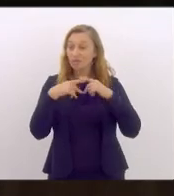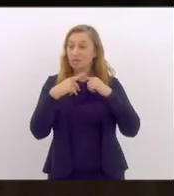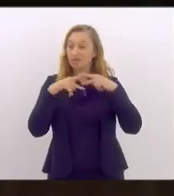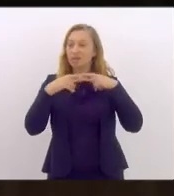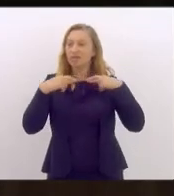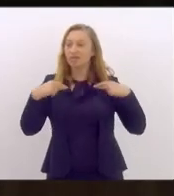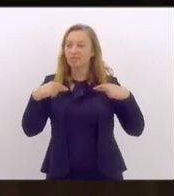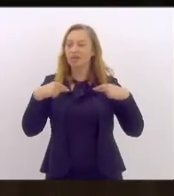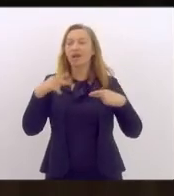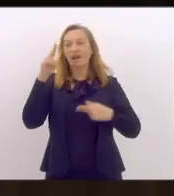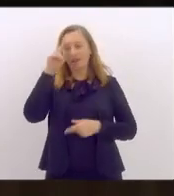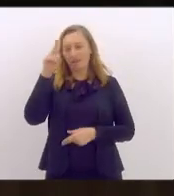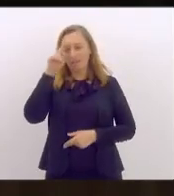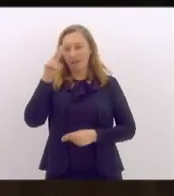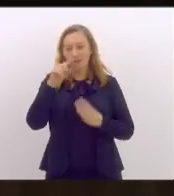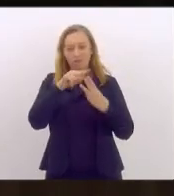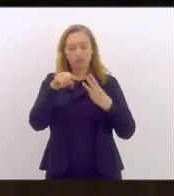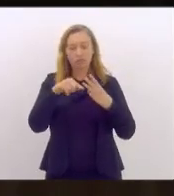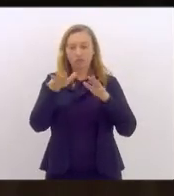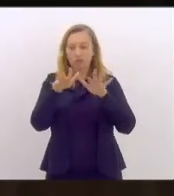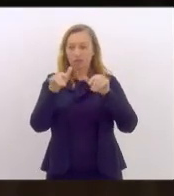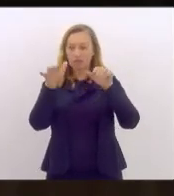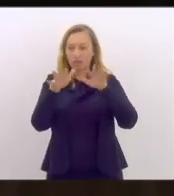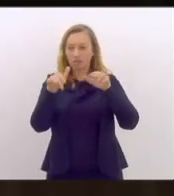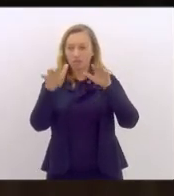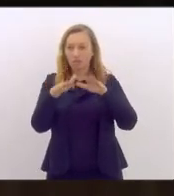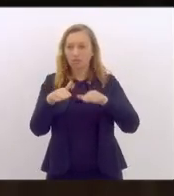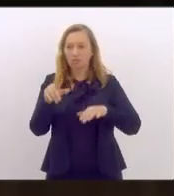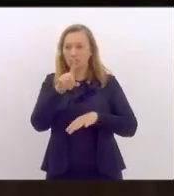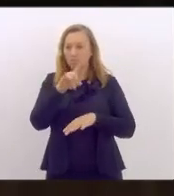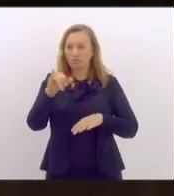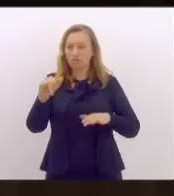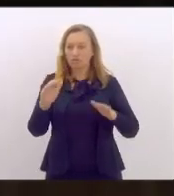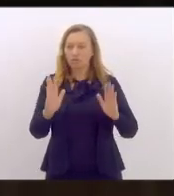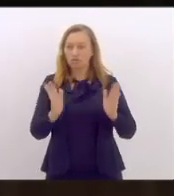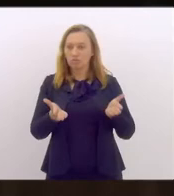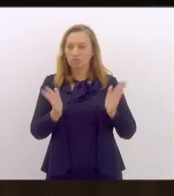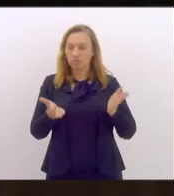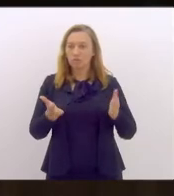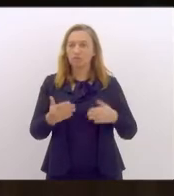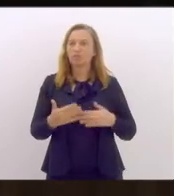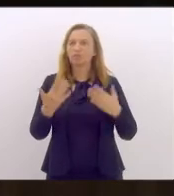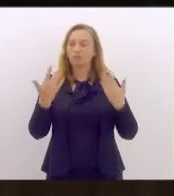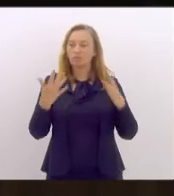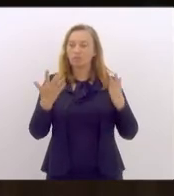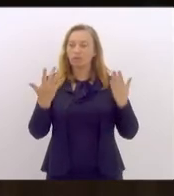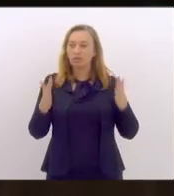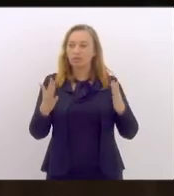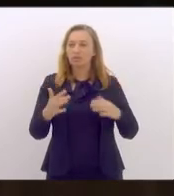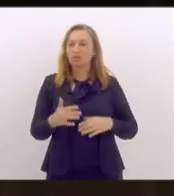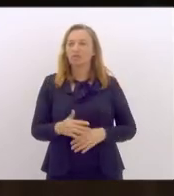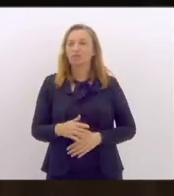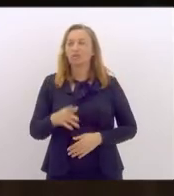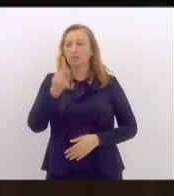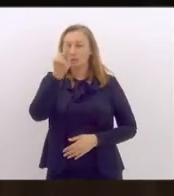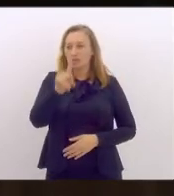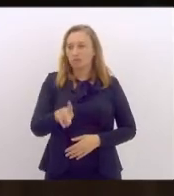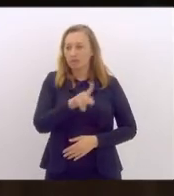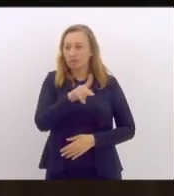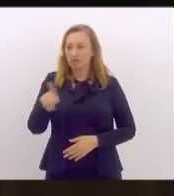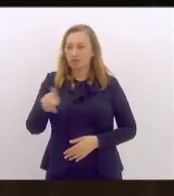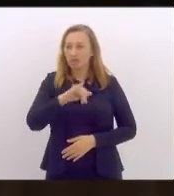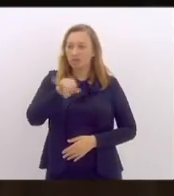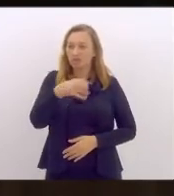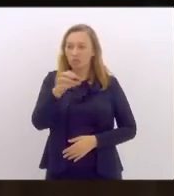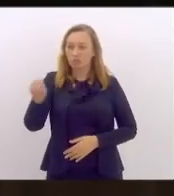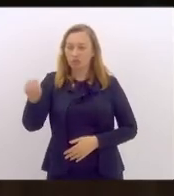os três arcanjos Miguel Rafael Gabriel cuja data se comemora hoje eu quero cumprimentar aqui ao microfone o Padre João Cláudio Quem cantou